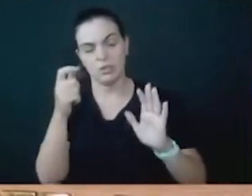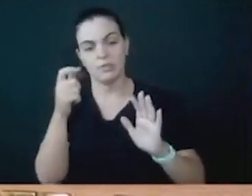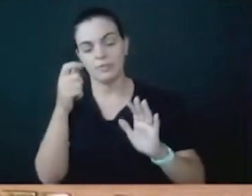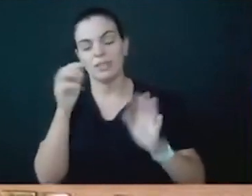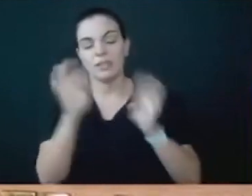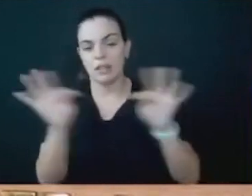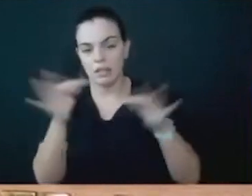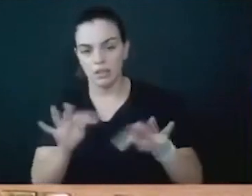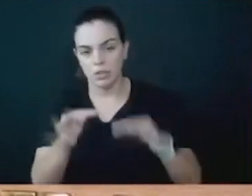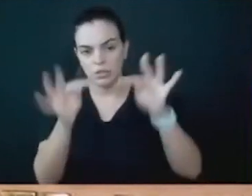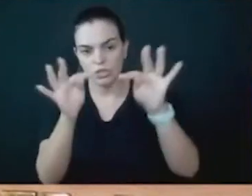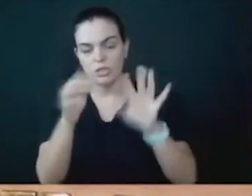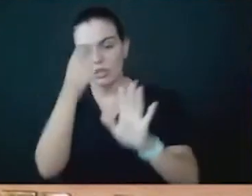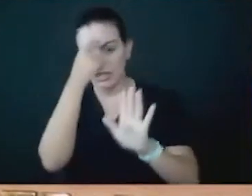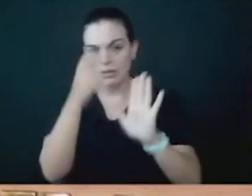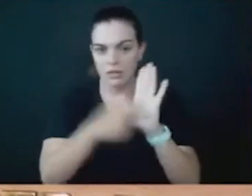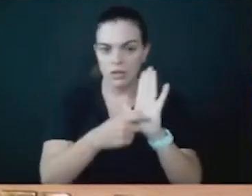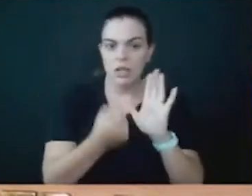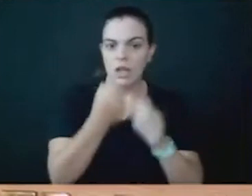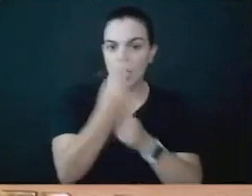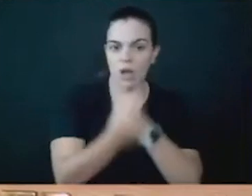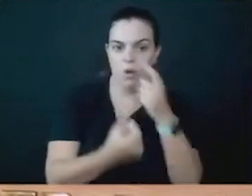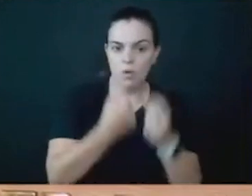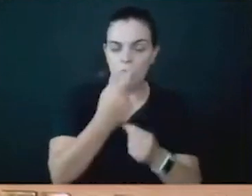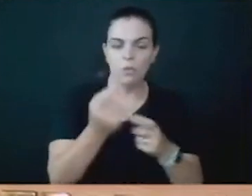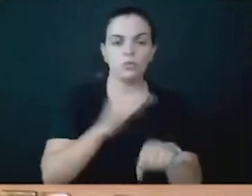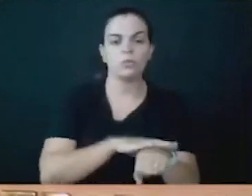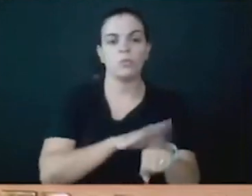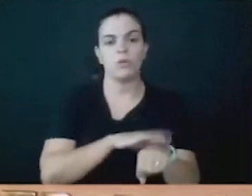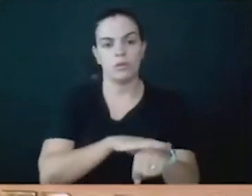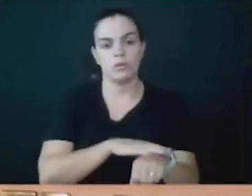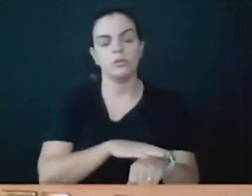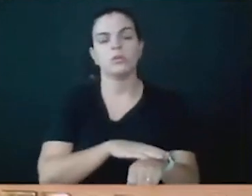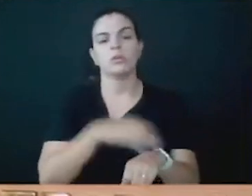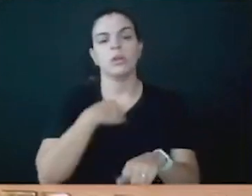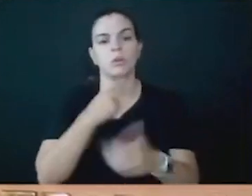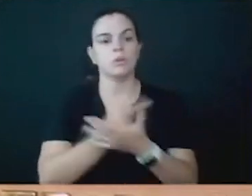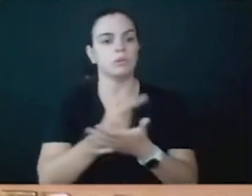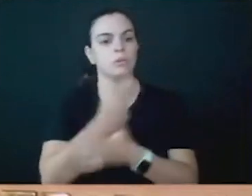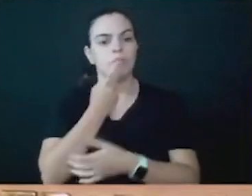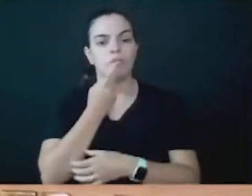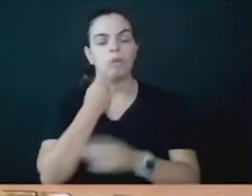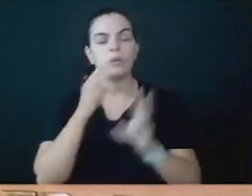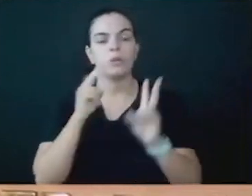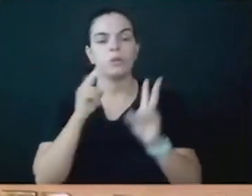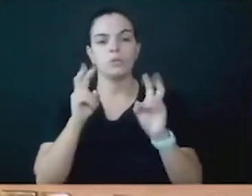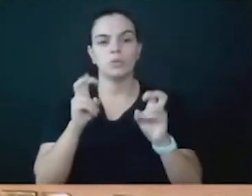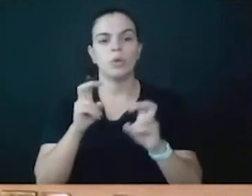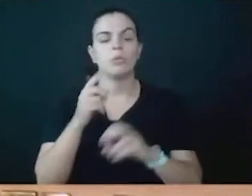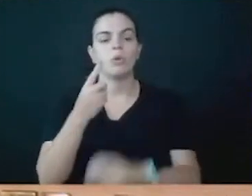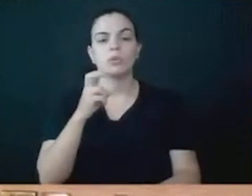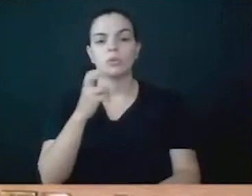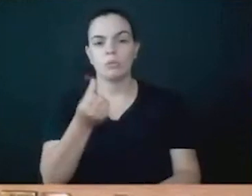artificial em algumas ações, eu levanto aqui e falo sempre do uso no 156, né,